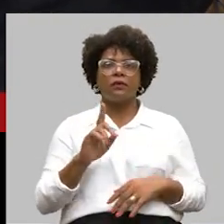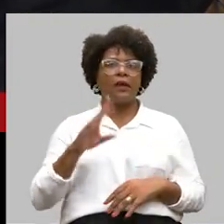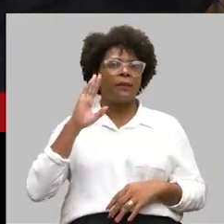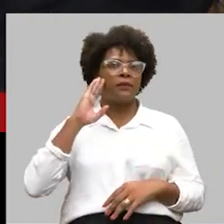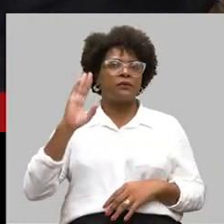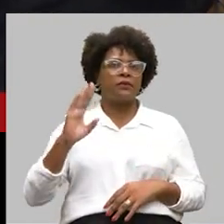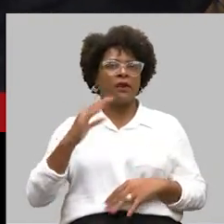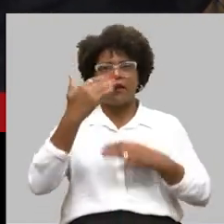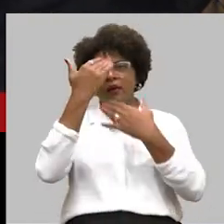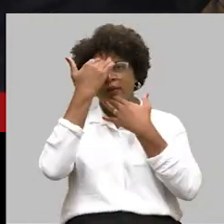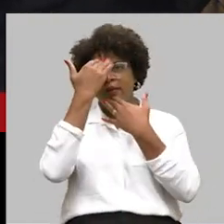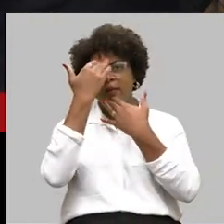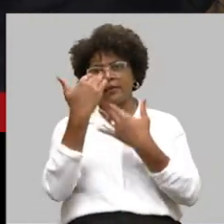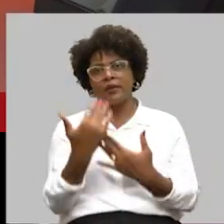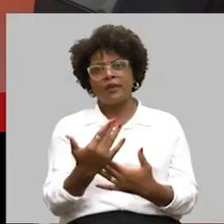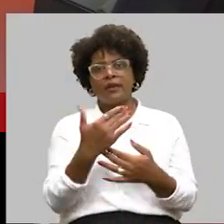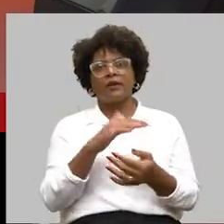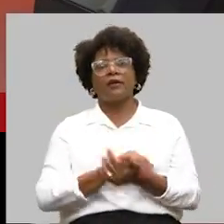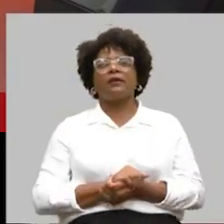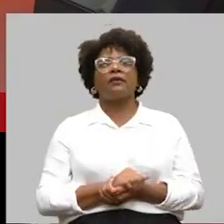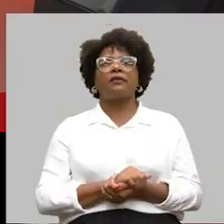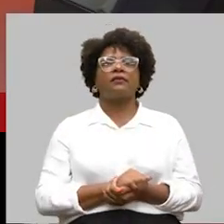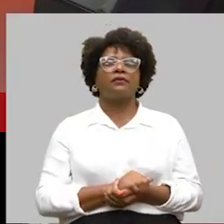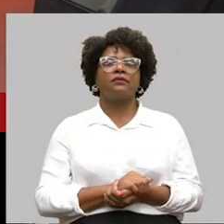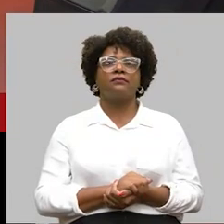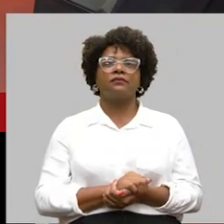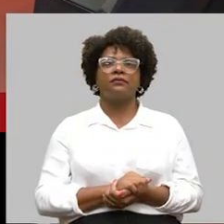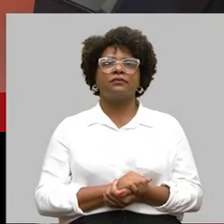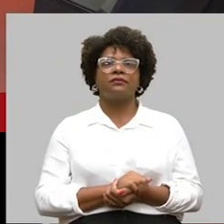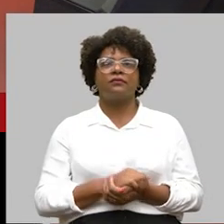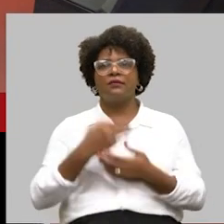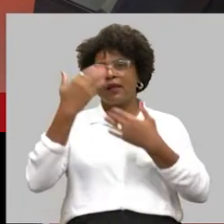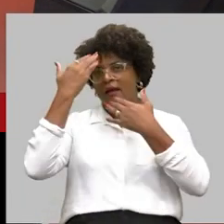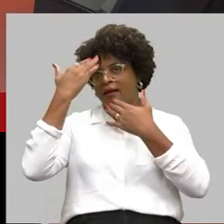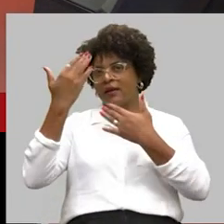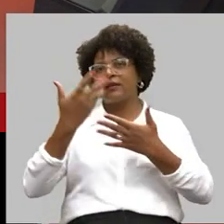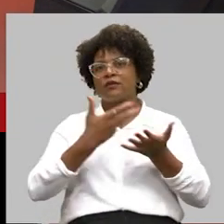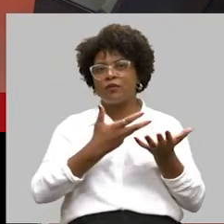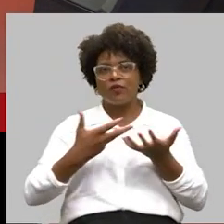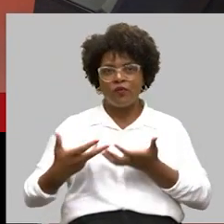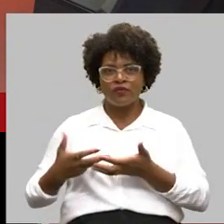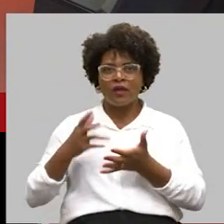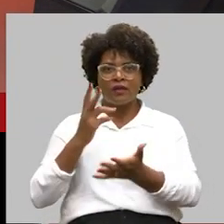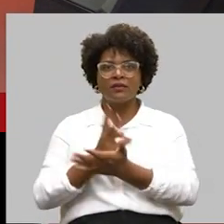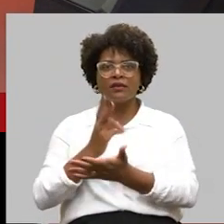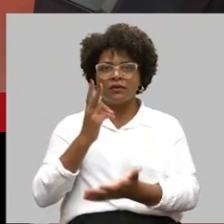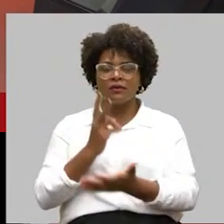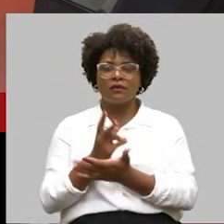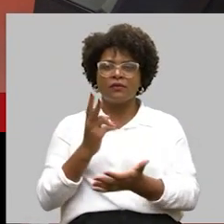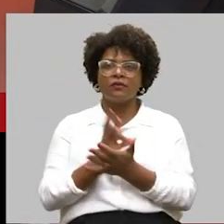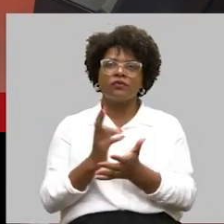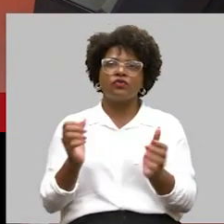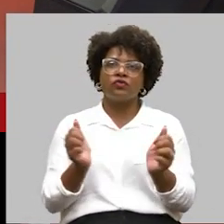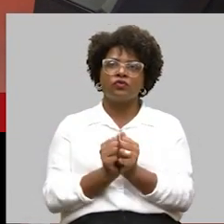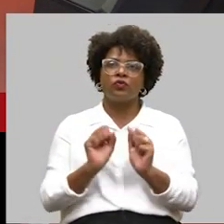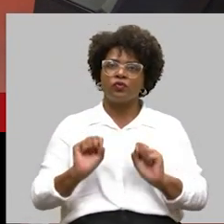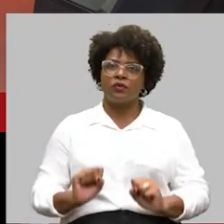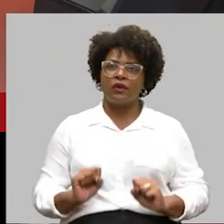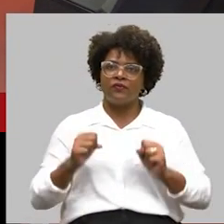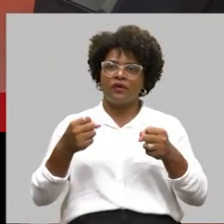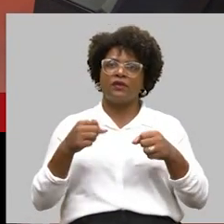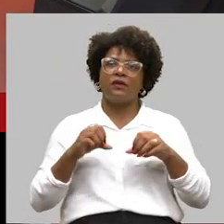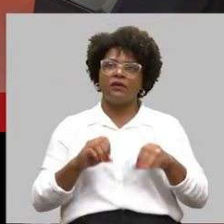né então muito obrigada eh agradeço aqui pelo chamado e seguimos junto em defesa da